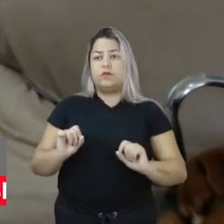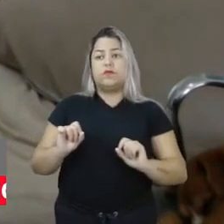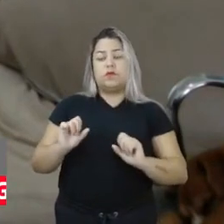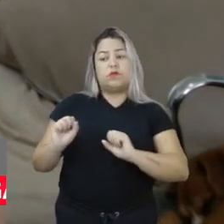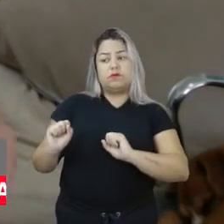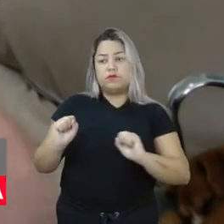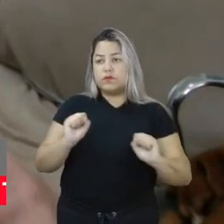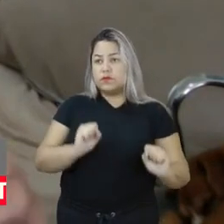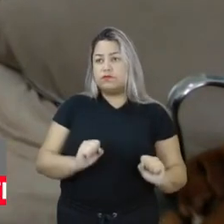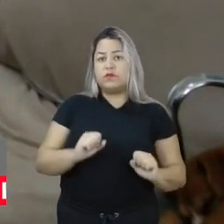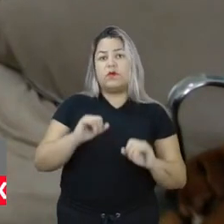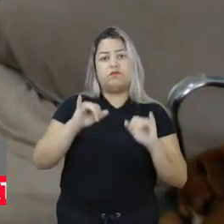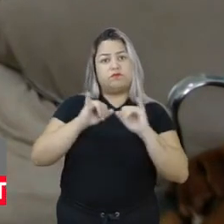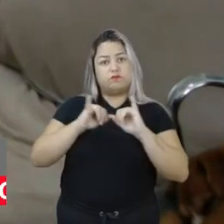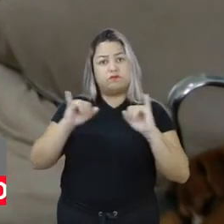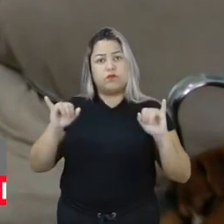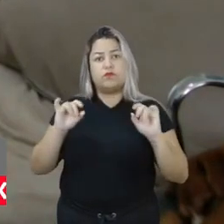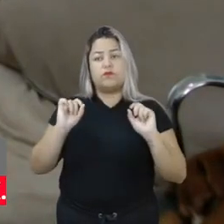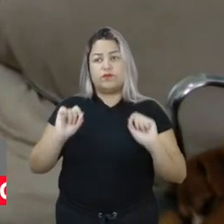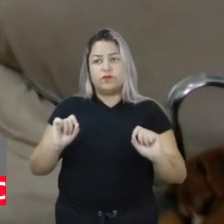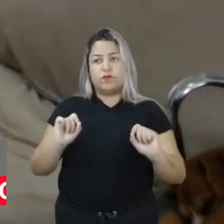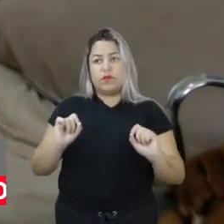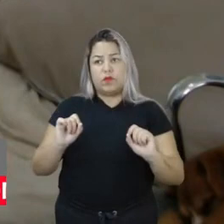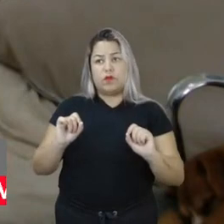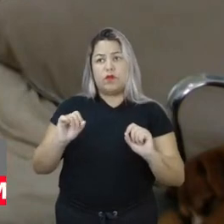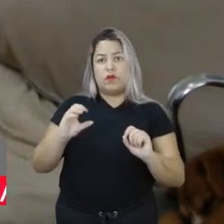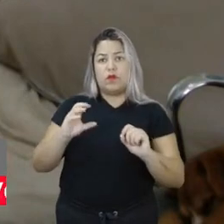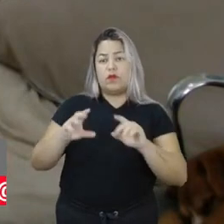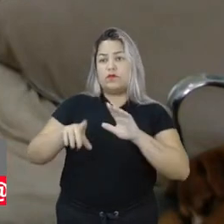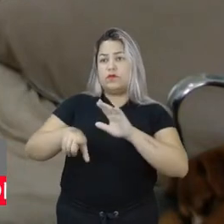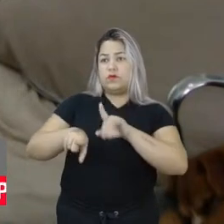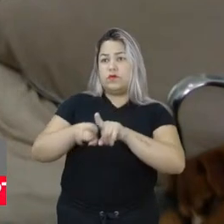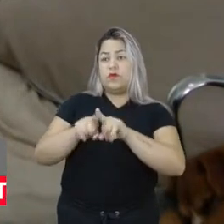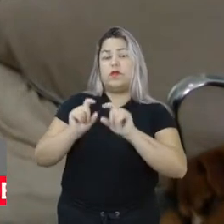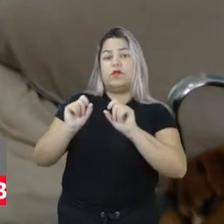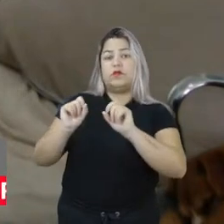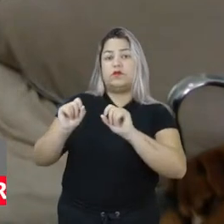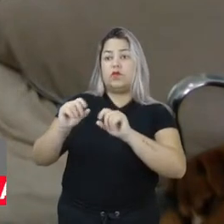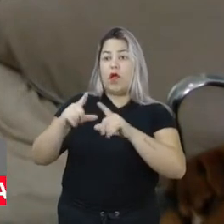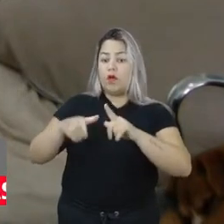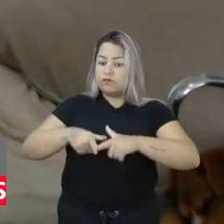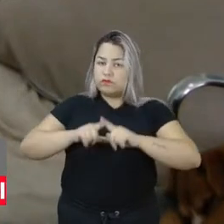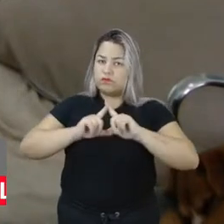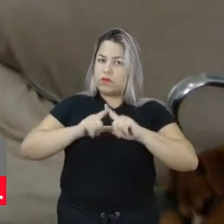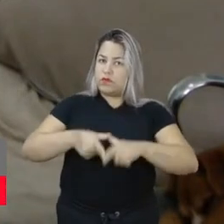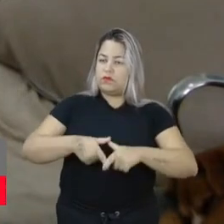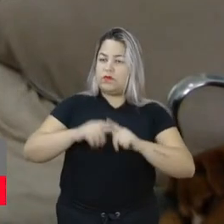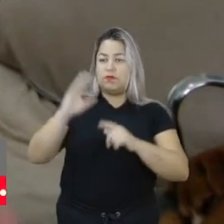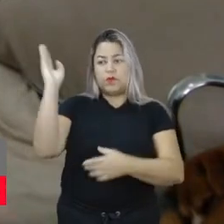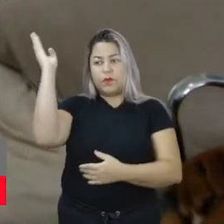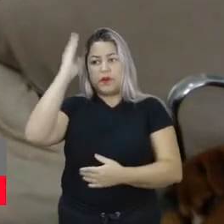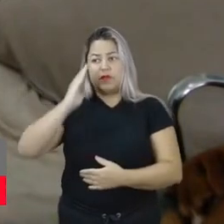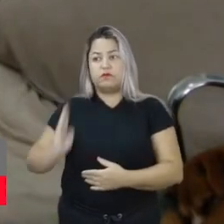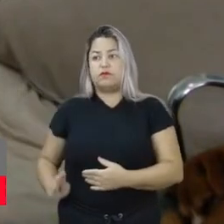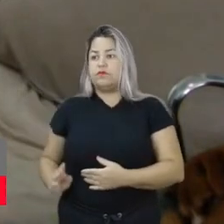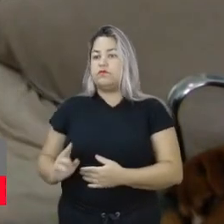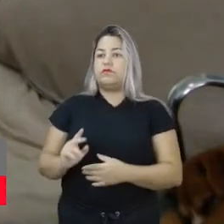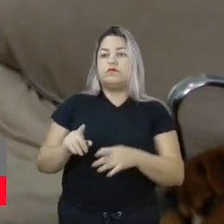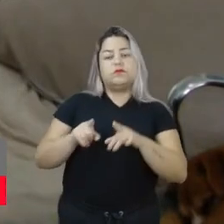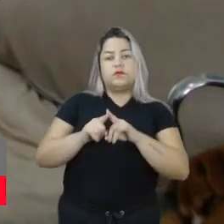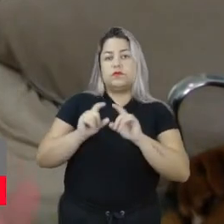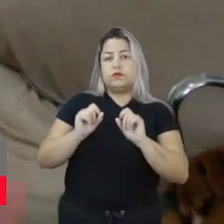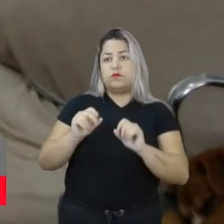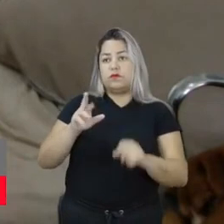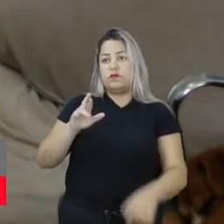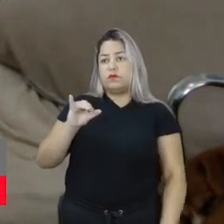de poder. Então, o recado foi dado. Essa crise com Israel, no que diz respeito ao Brasil, já foi. O que não seria nenhuma crise